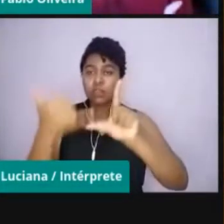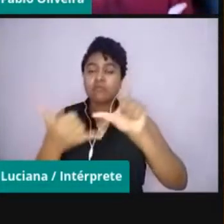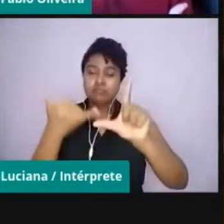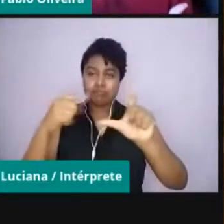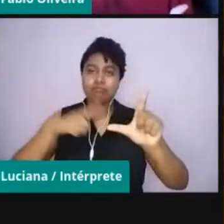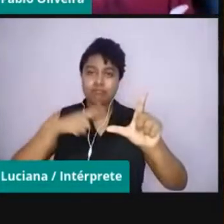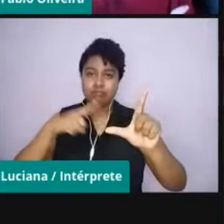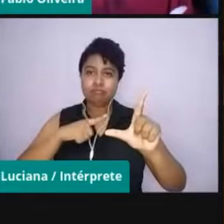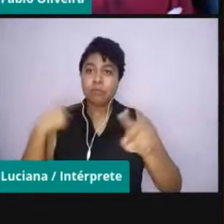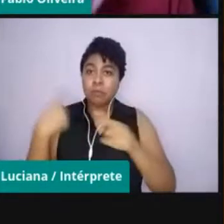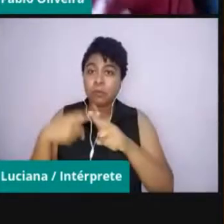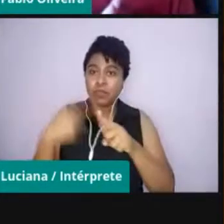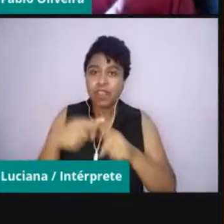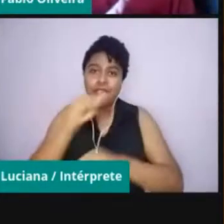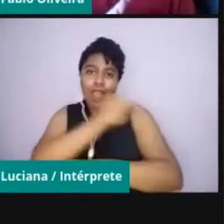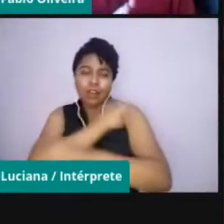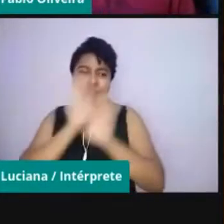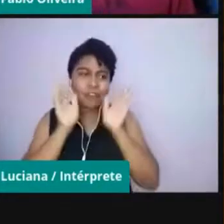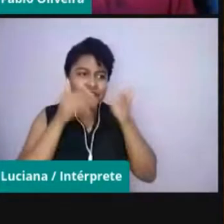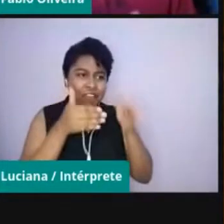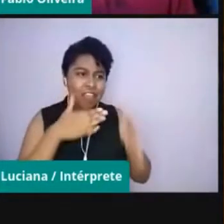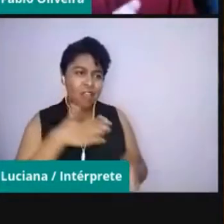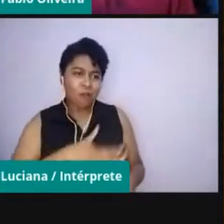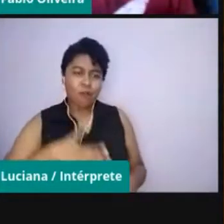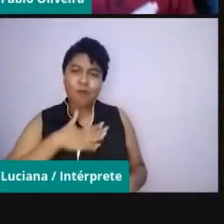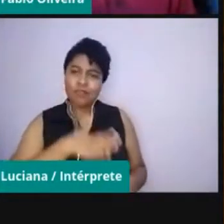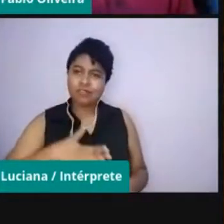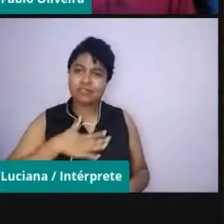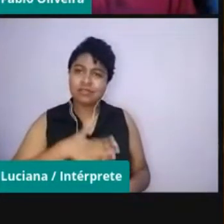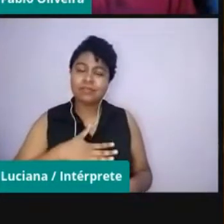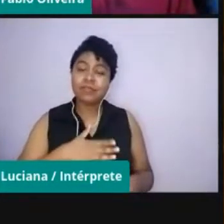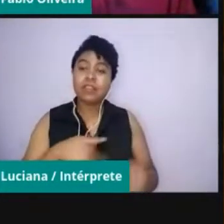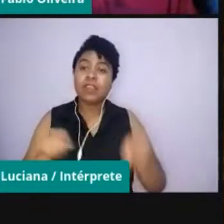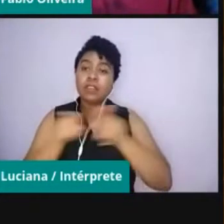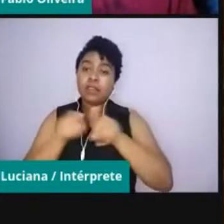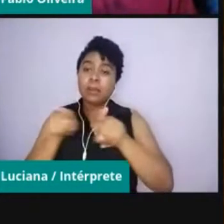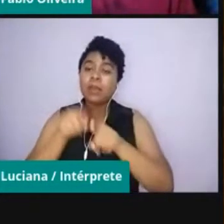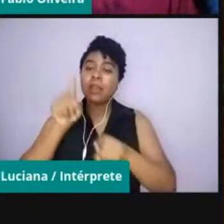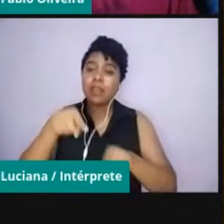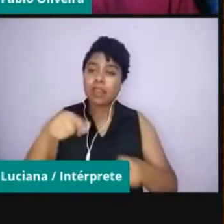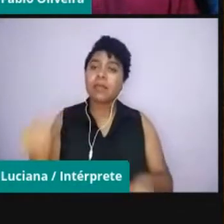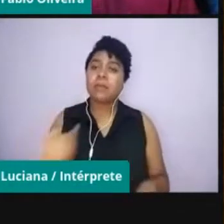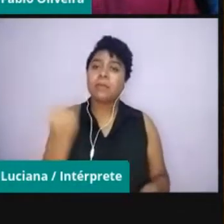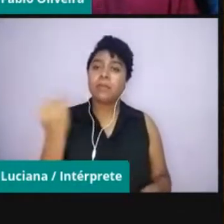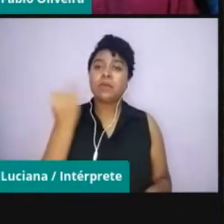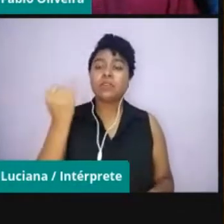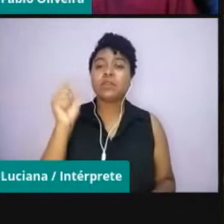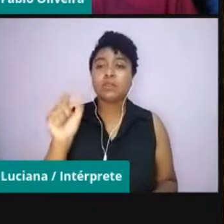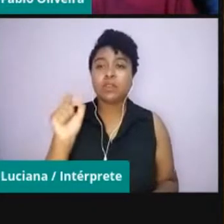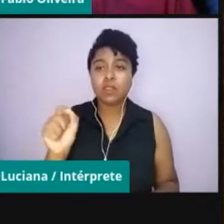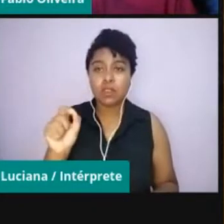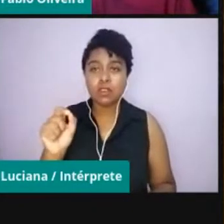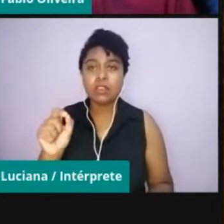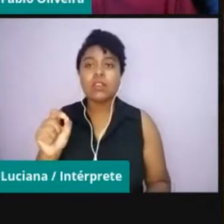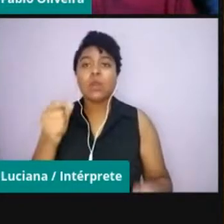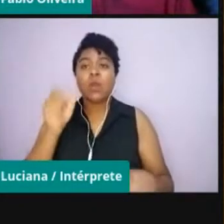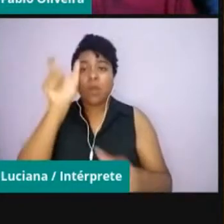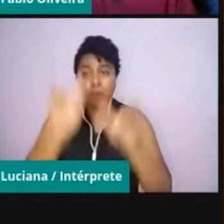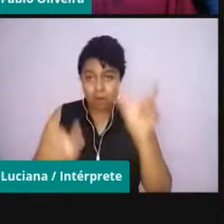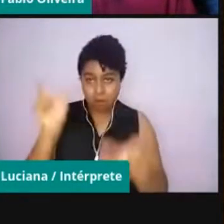dos estudantes, e é bastante importante que os